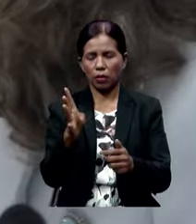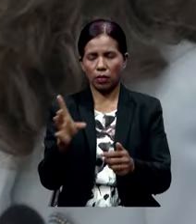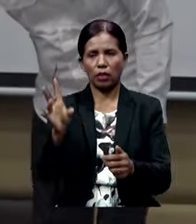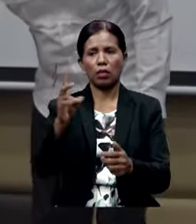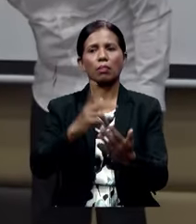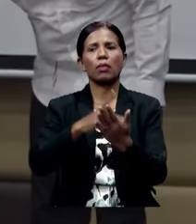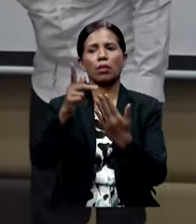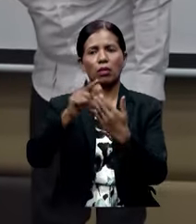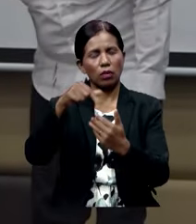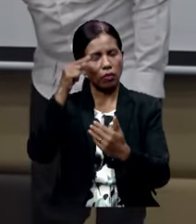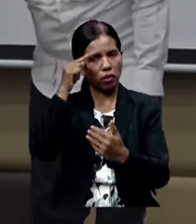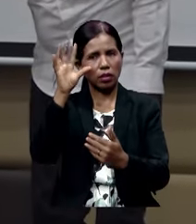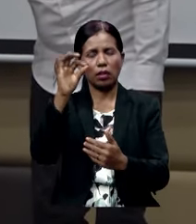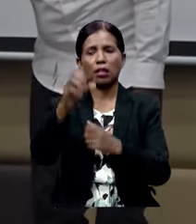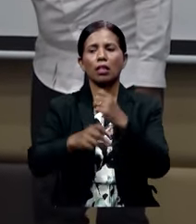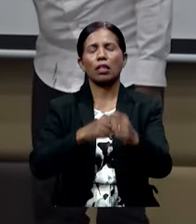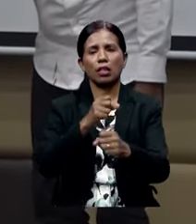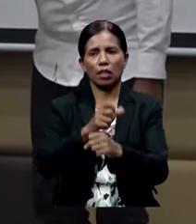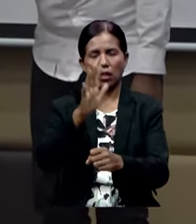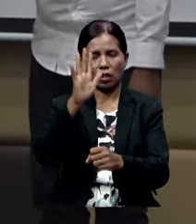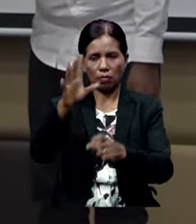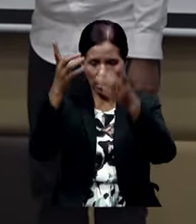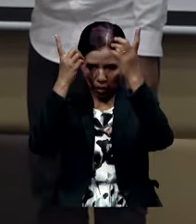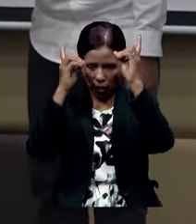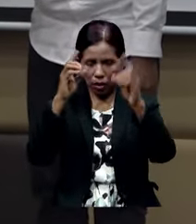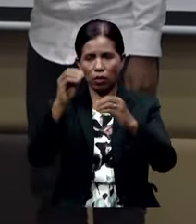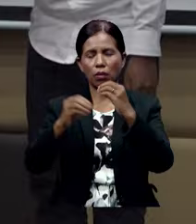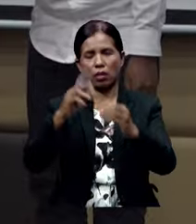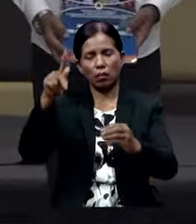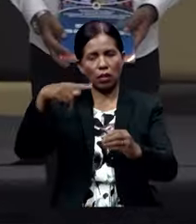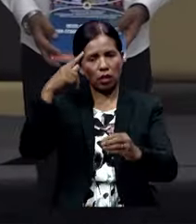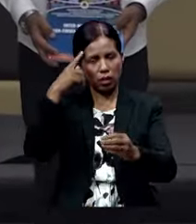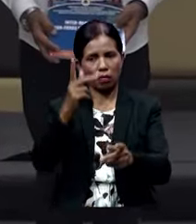programa governo da CIA Batina Lima Mosh define com a política de